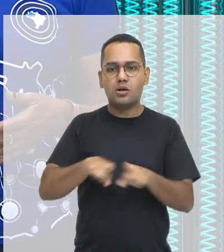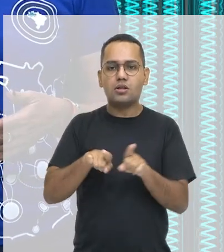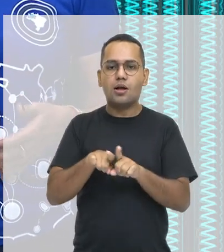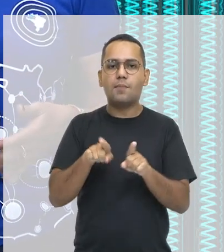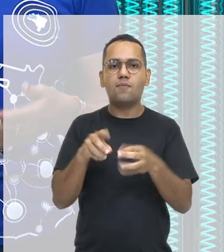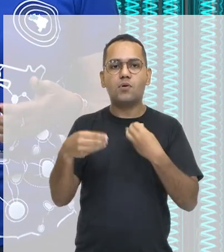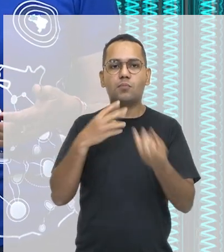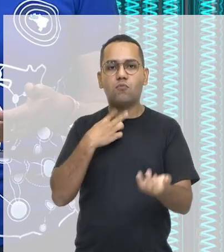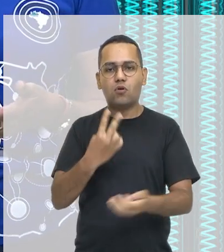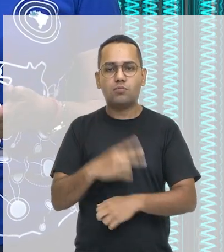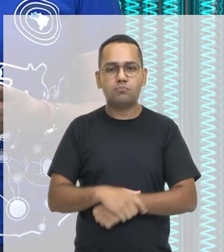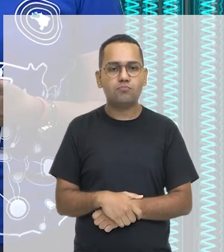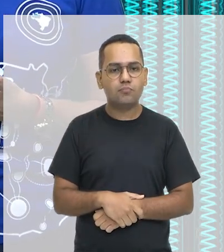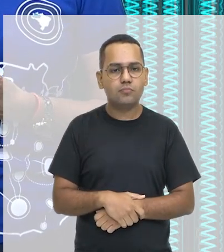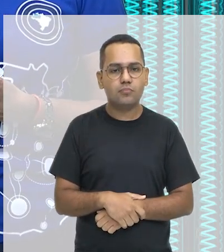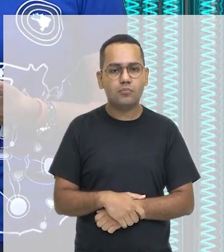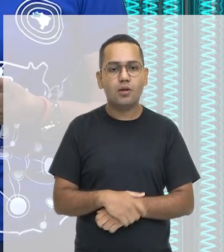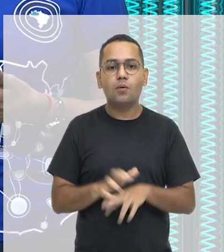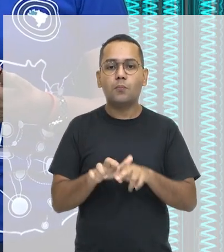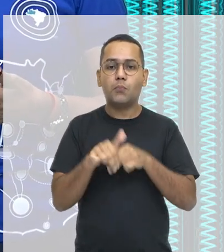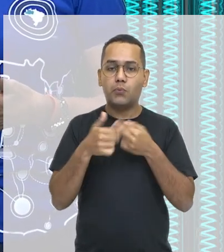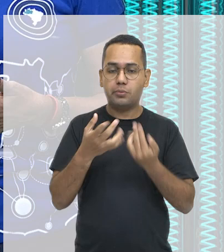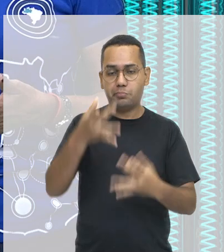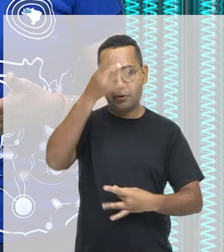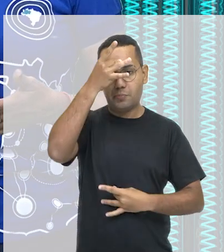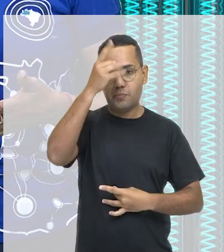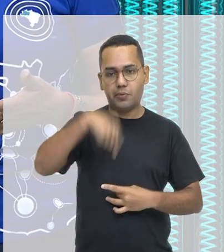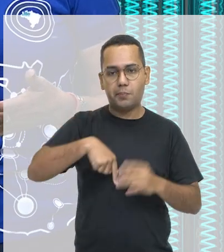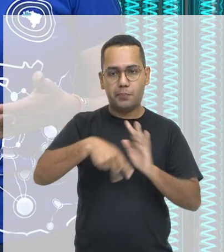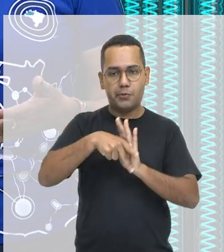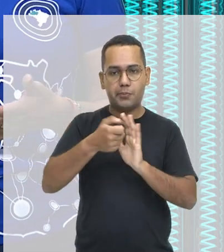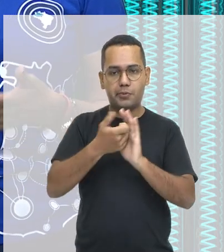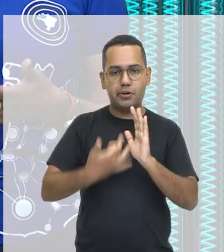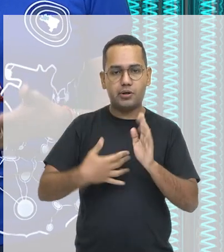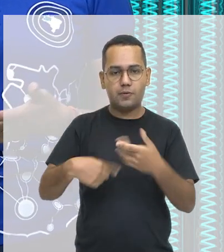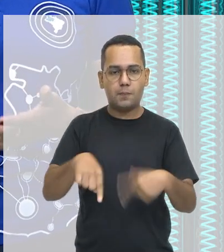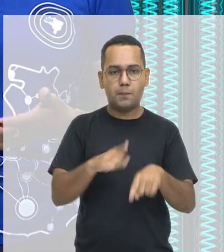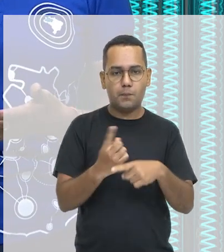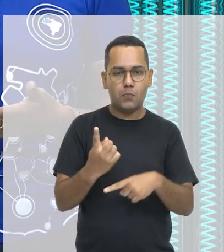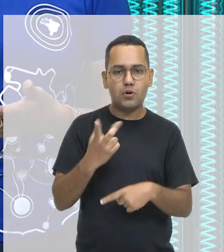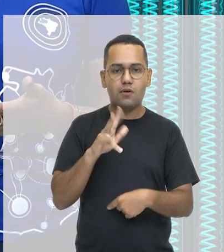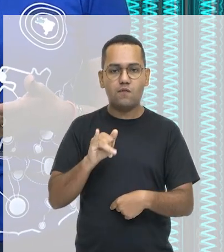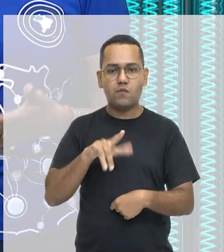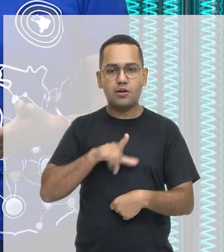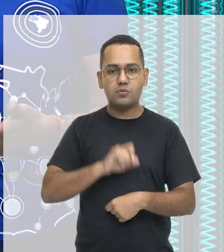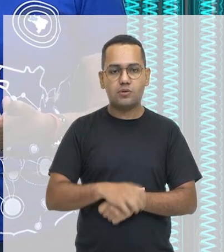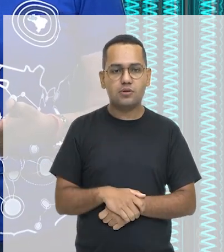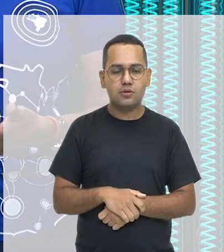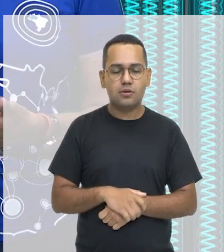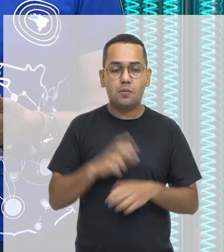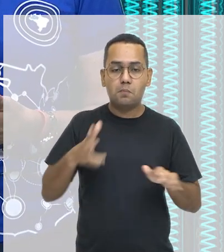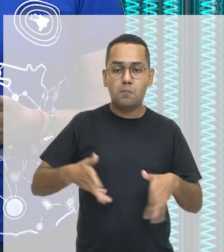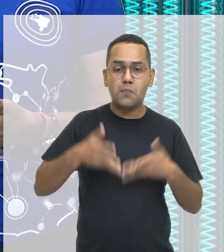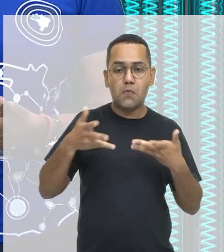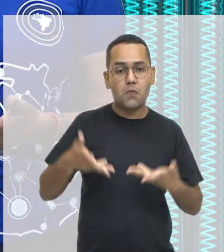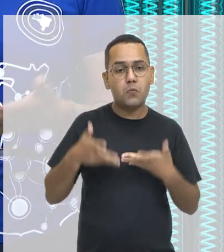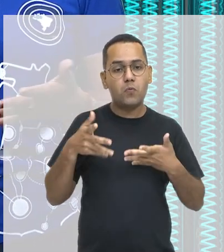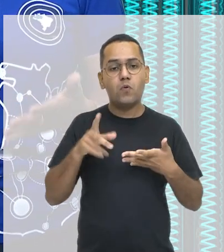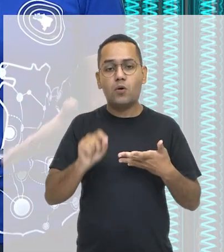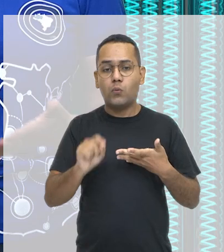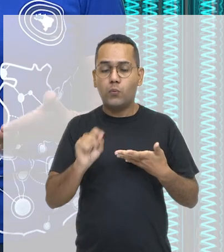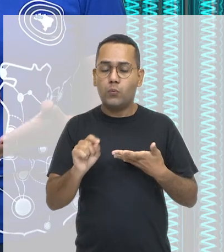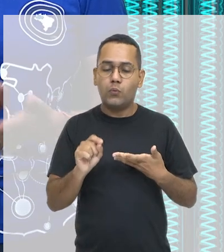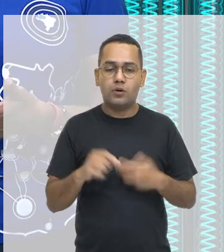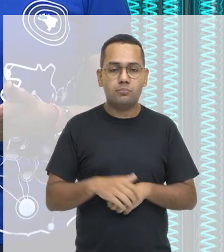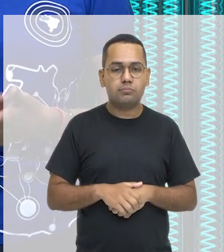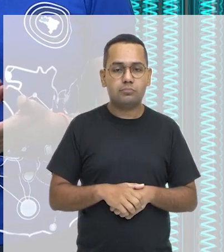vocal. Além disso, a incorporação de elementos musicais enriquece a performance, permitindo que a harmonia e o